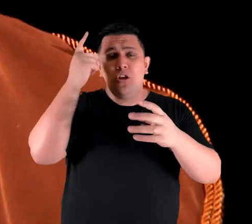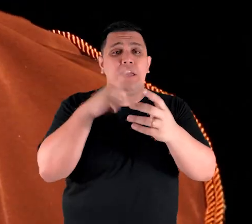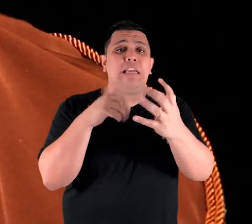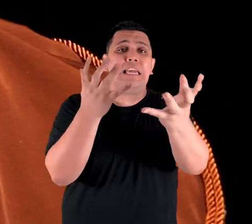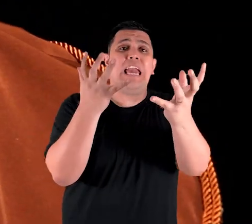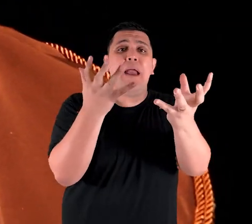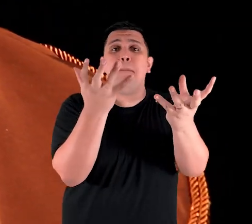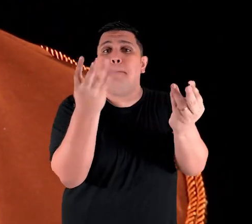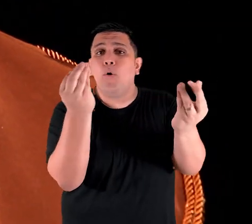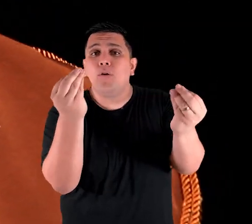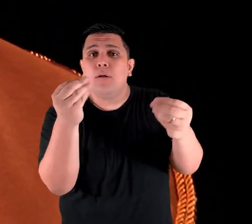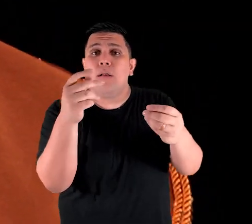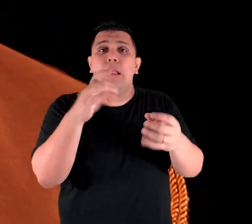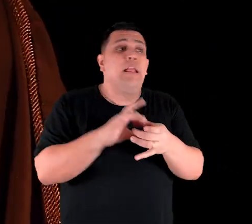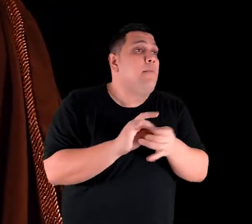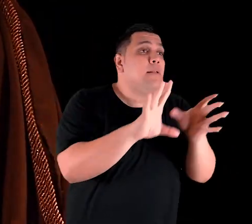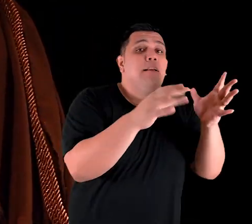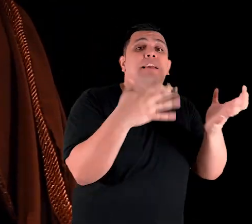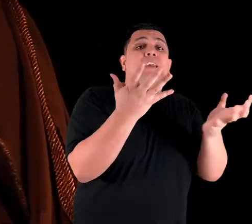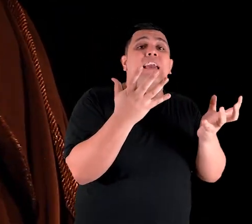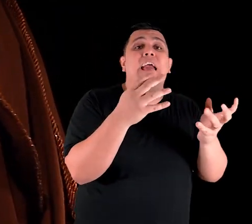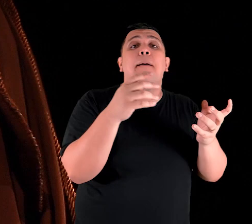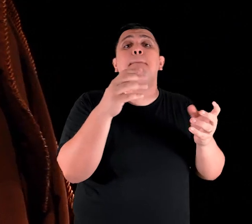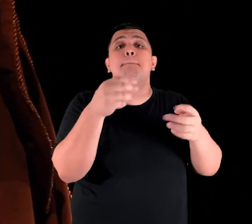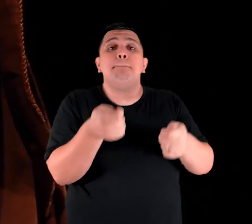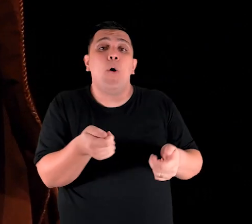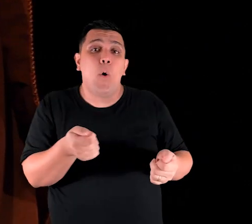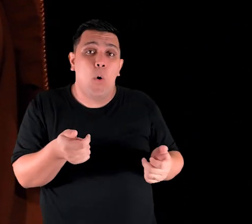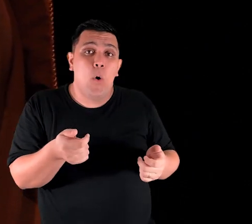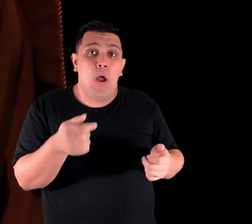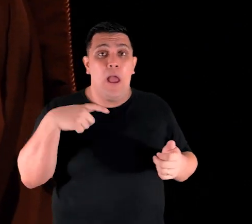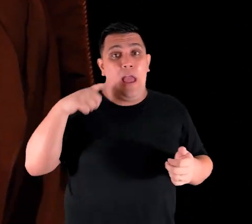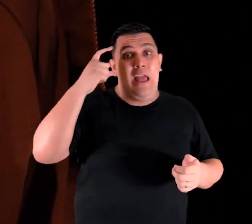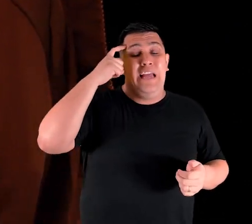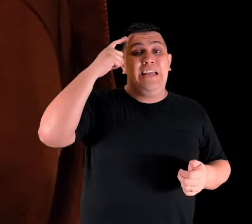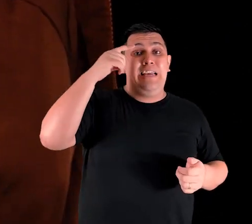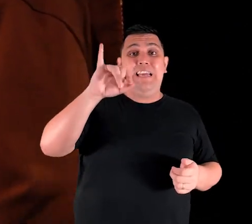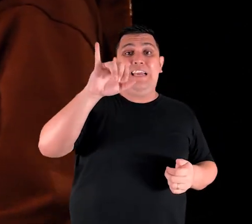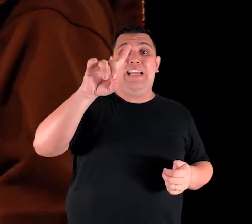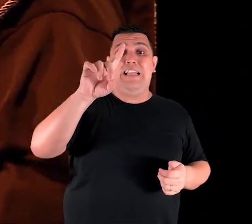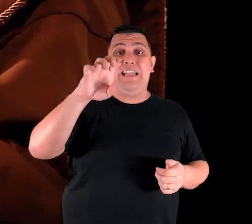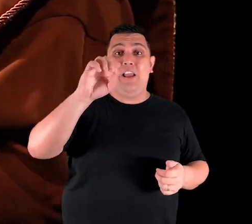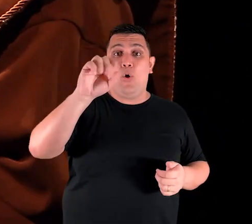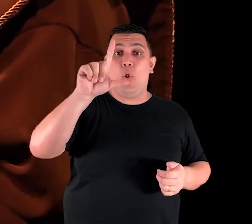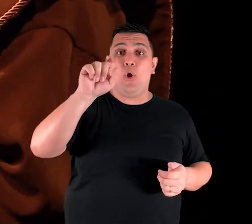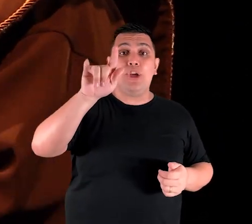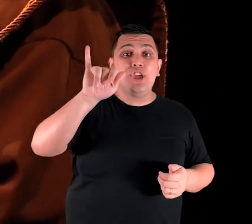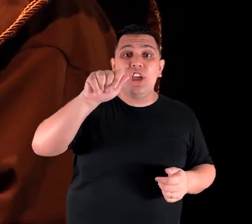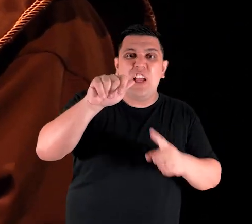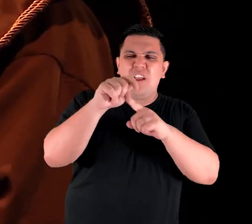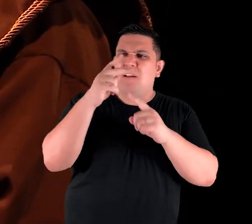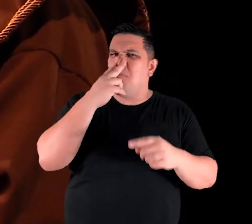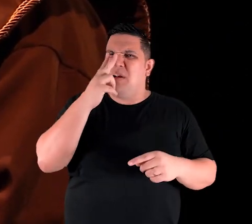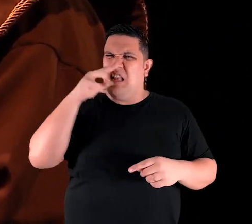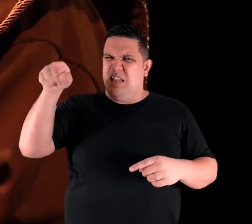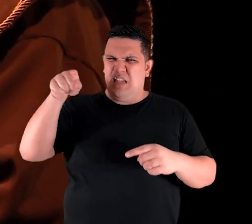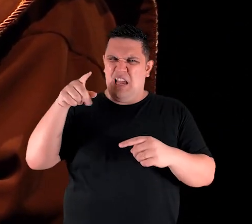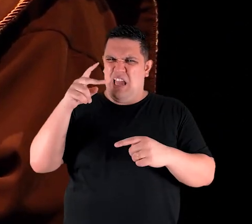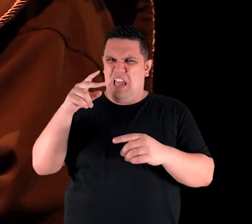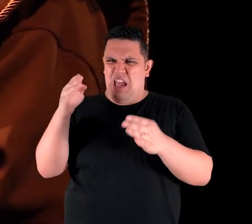quer pouco. Estas ideologias que se assemelham a seitas